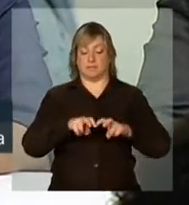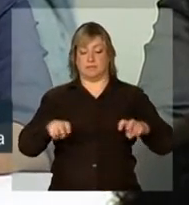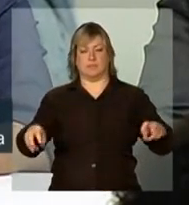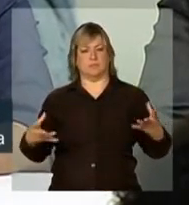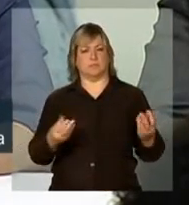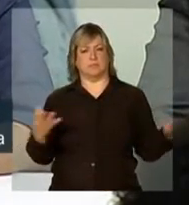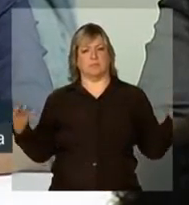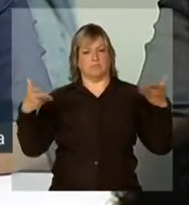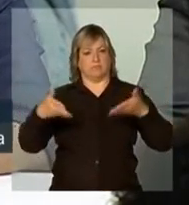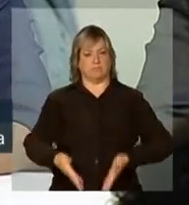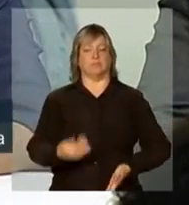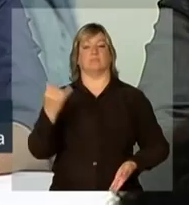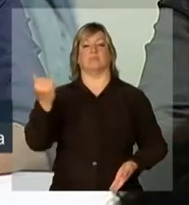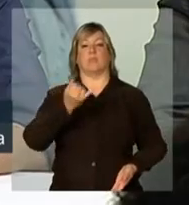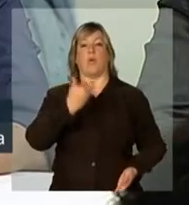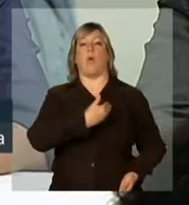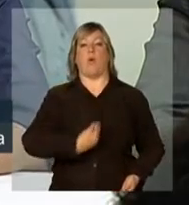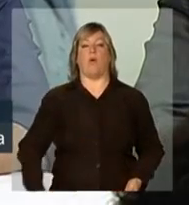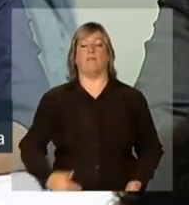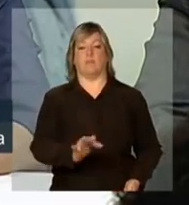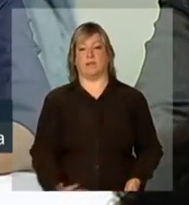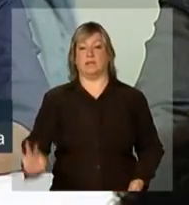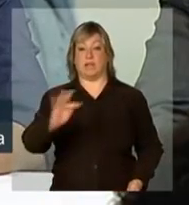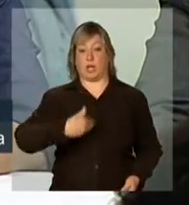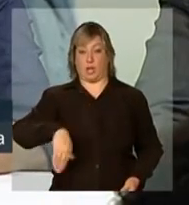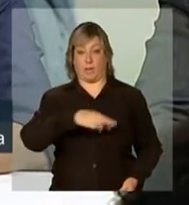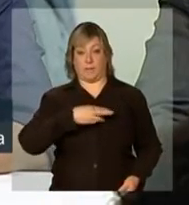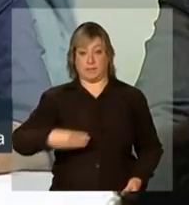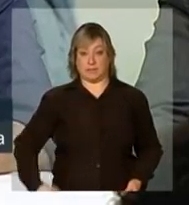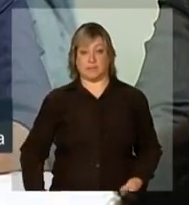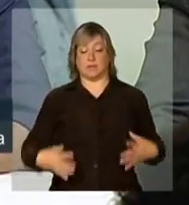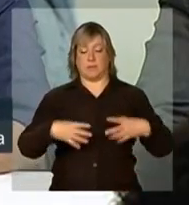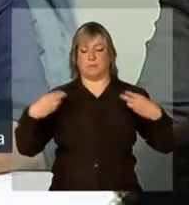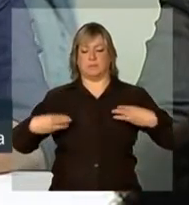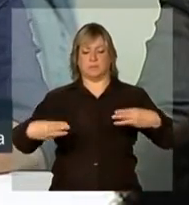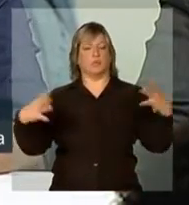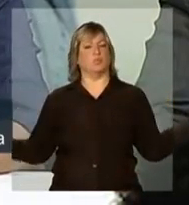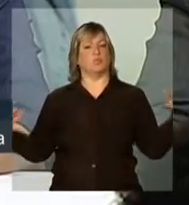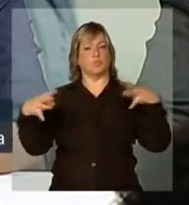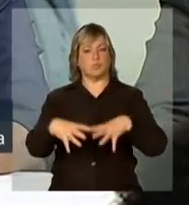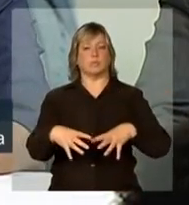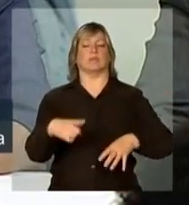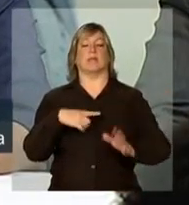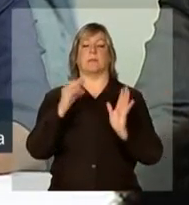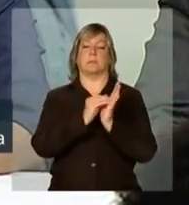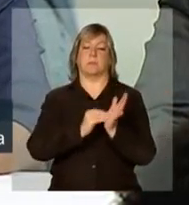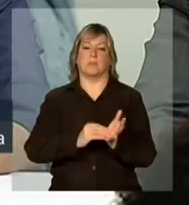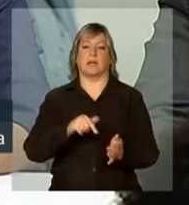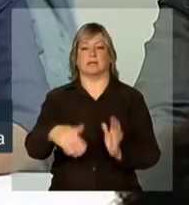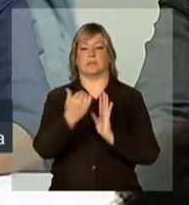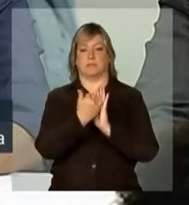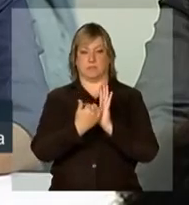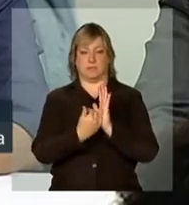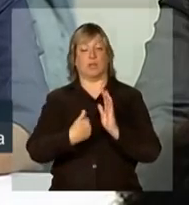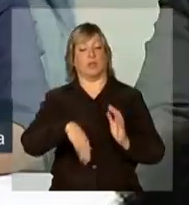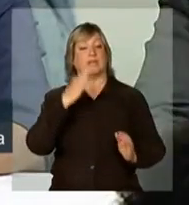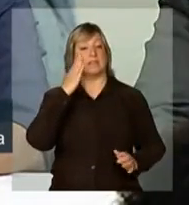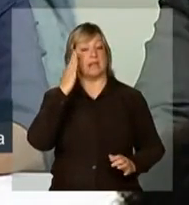uma vez o peso que o governo federal, os nossos ministros, os nossos ministérios vem colocando nessa agenda. Nós sabemos que o